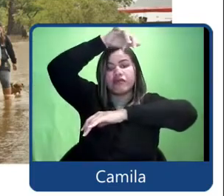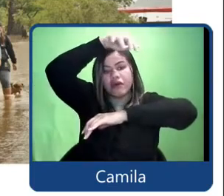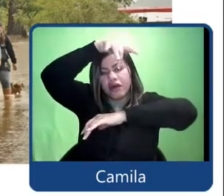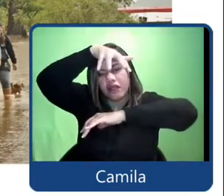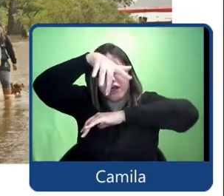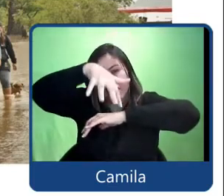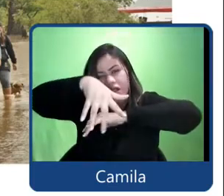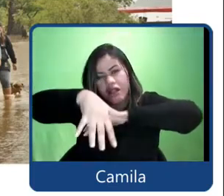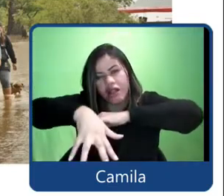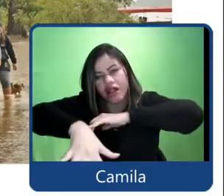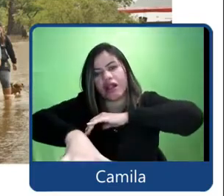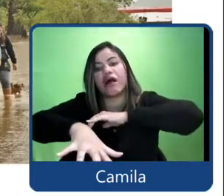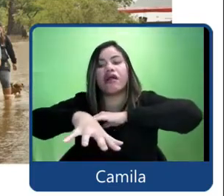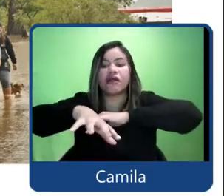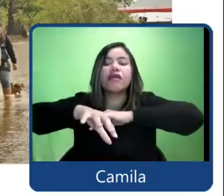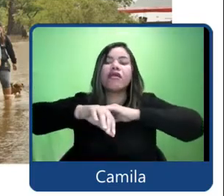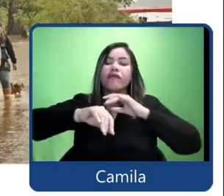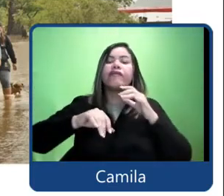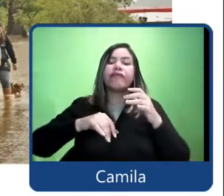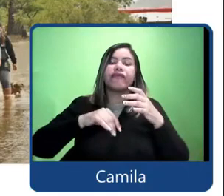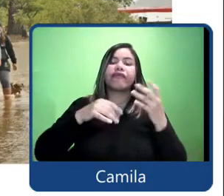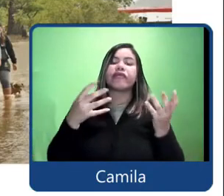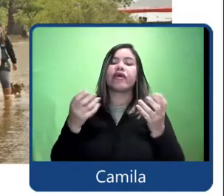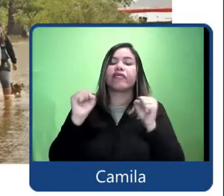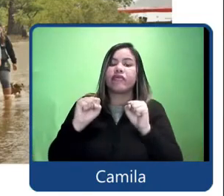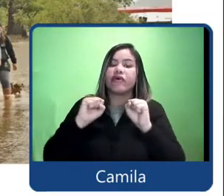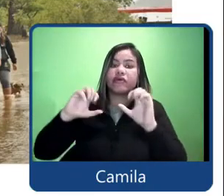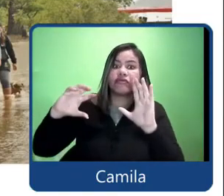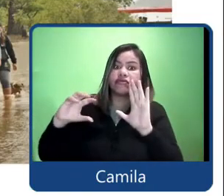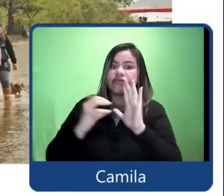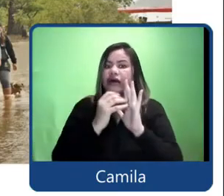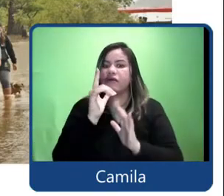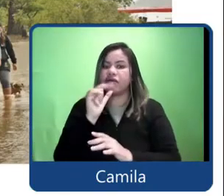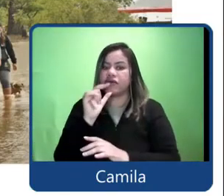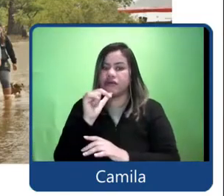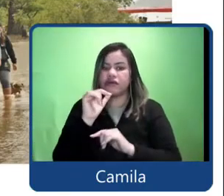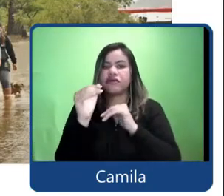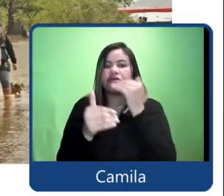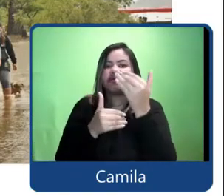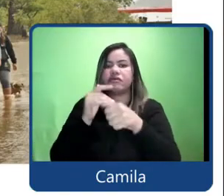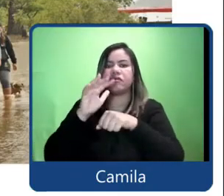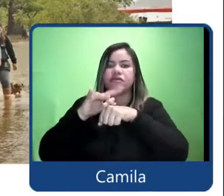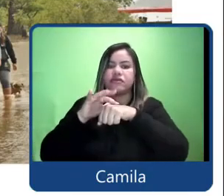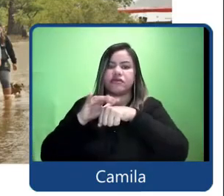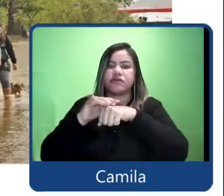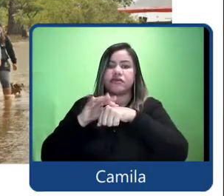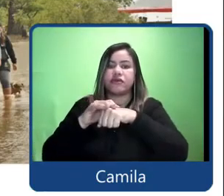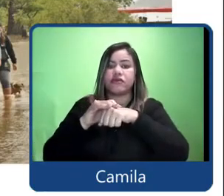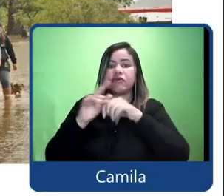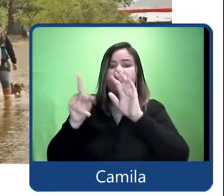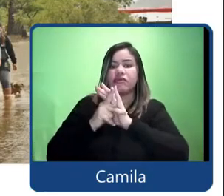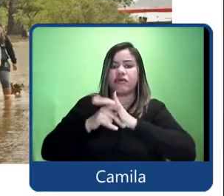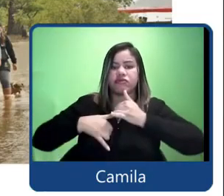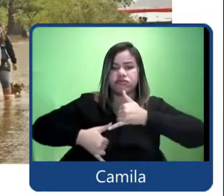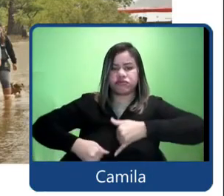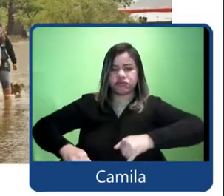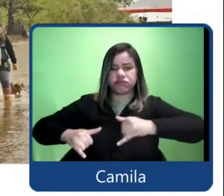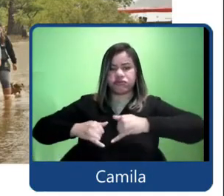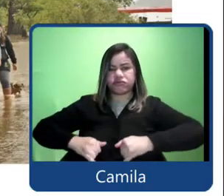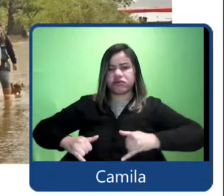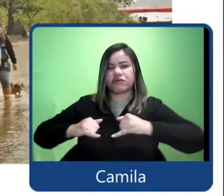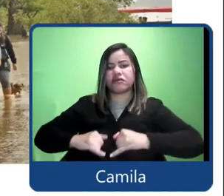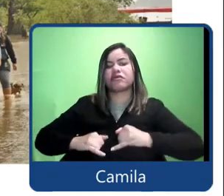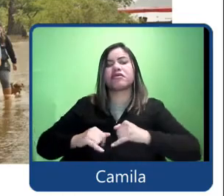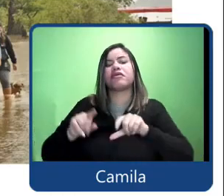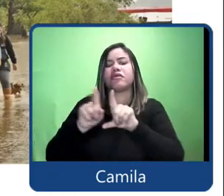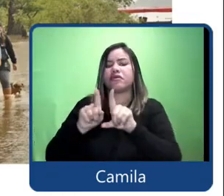água e pode levar, então, à ocorrência de doenças diarreicas e de veiculação hídrica,